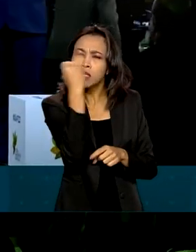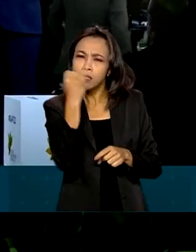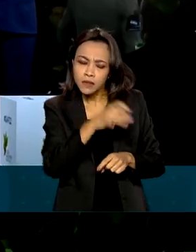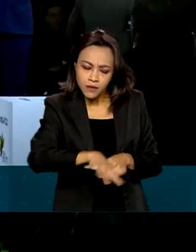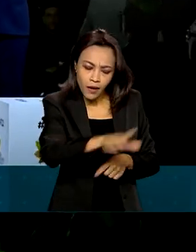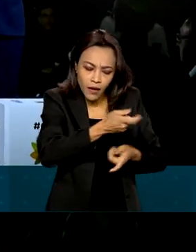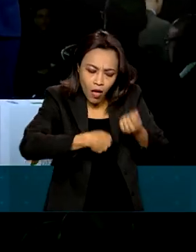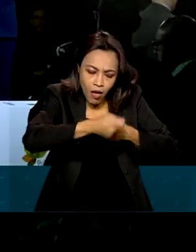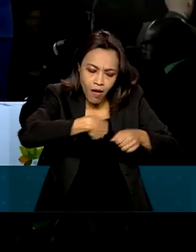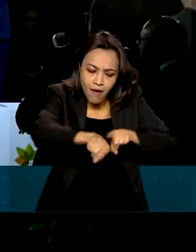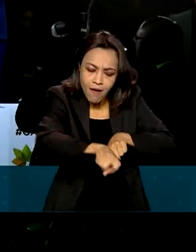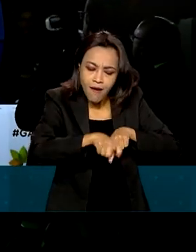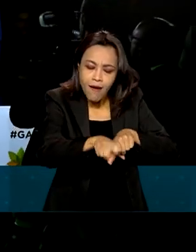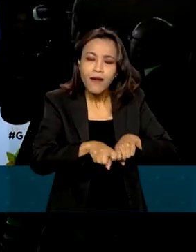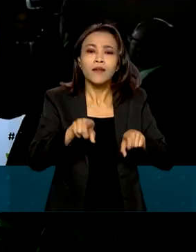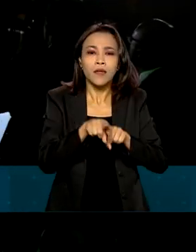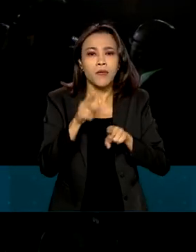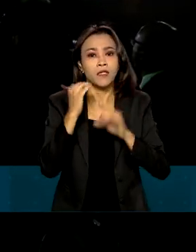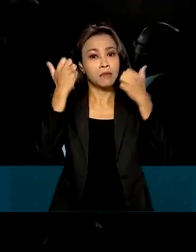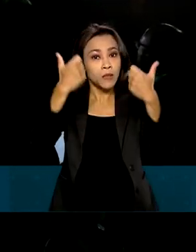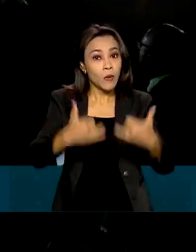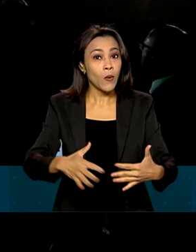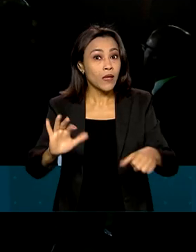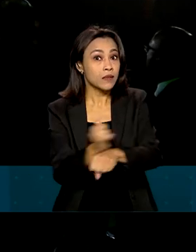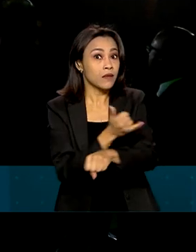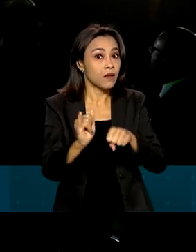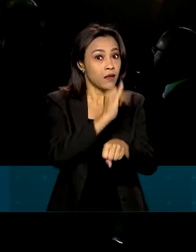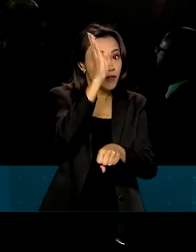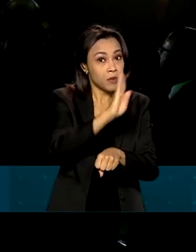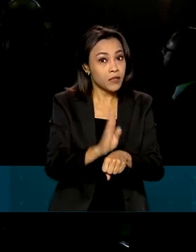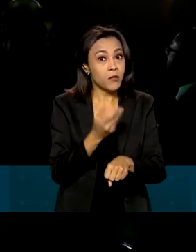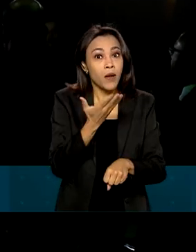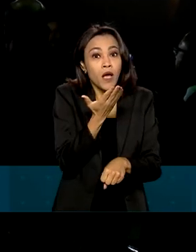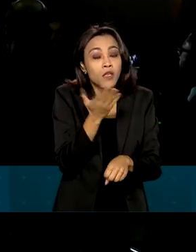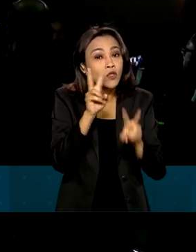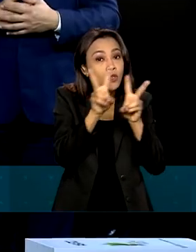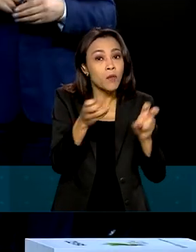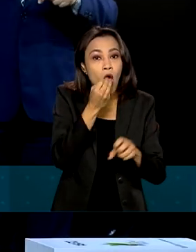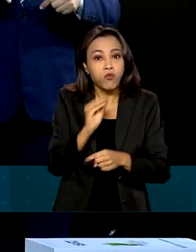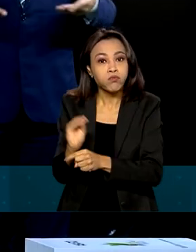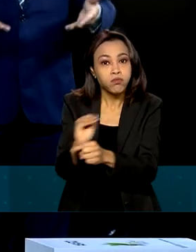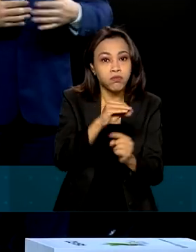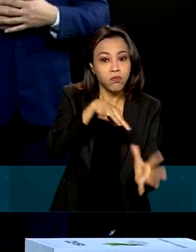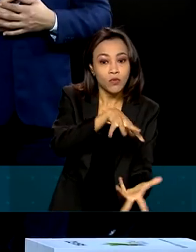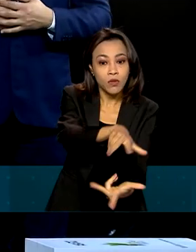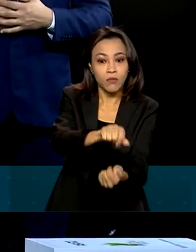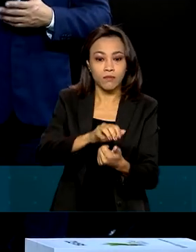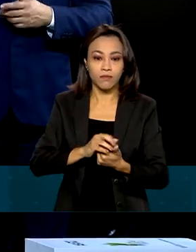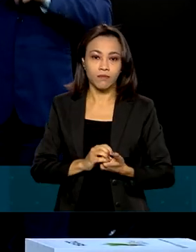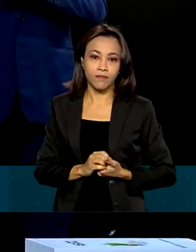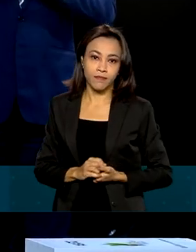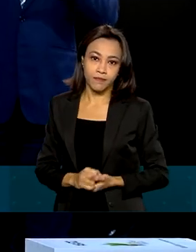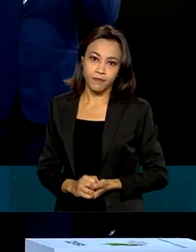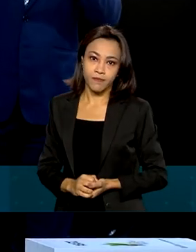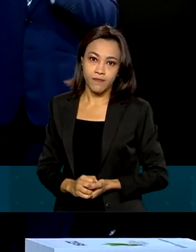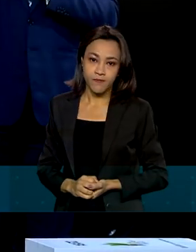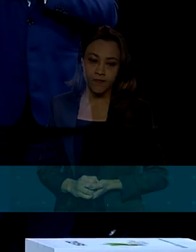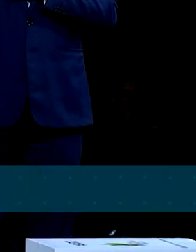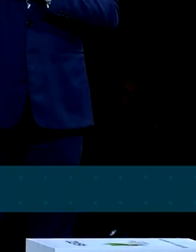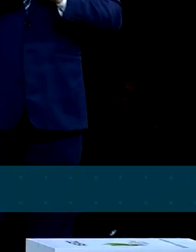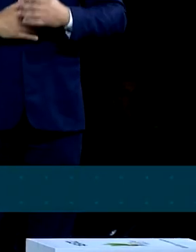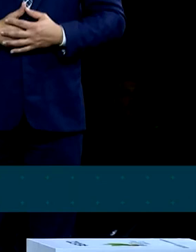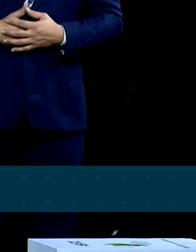papel estratégico do Brasil para o abastecimento mundial de alimentos. É o agro, né, que nos